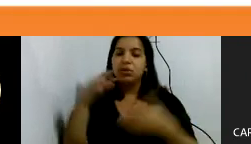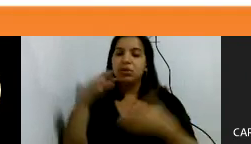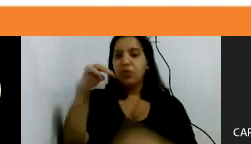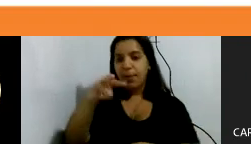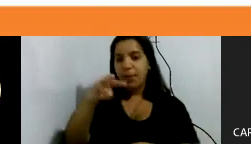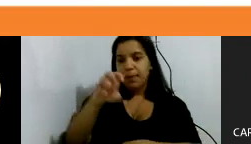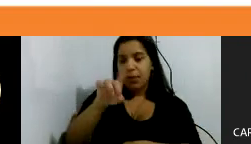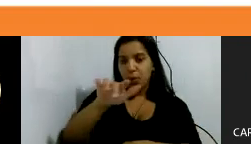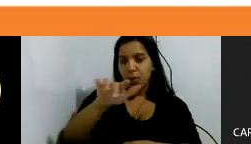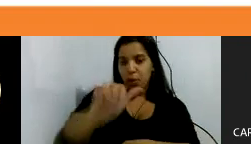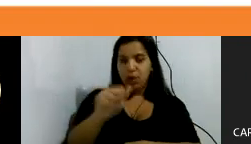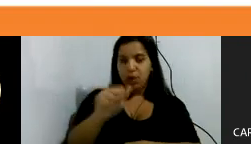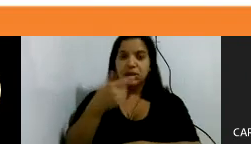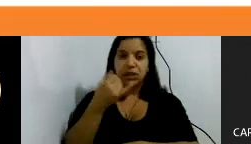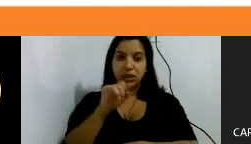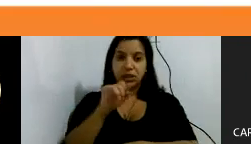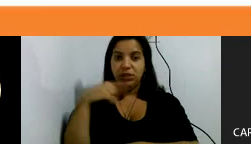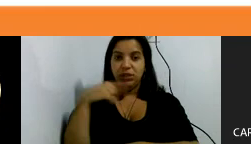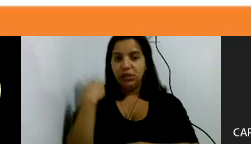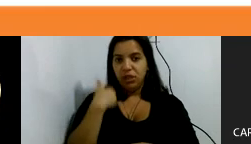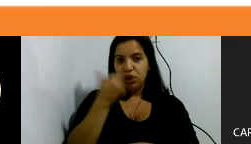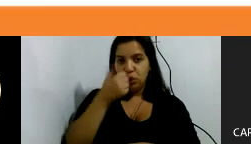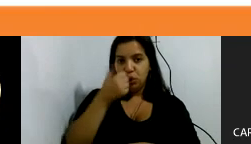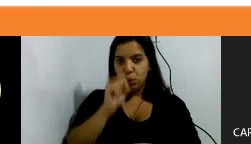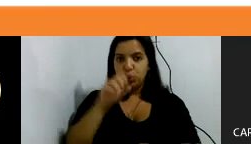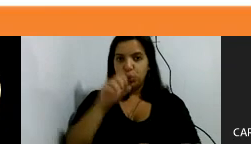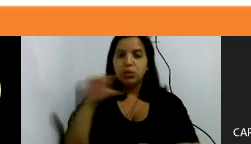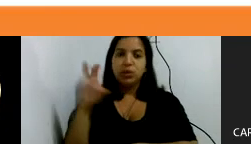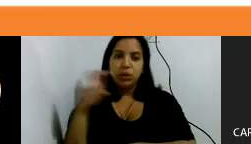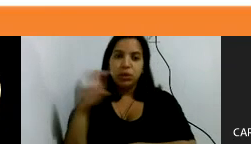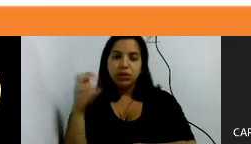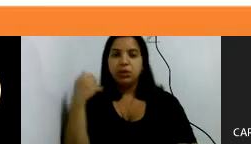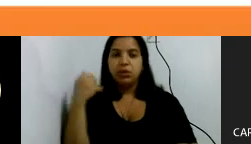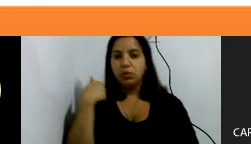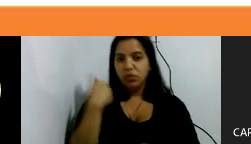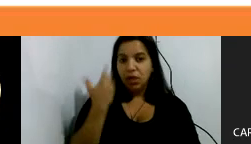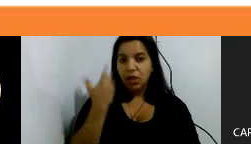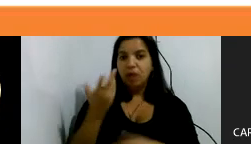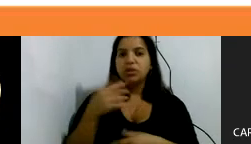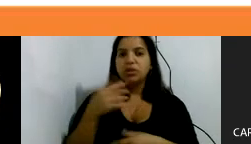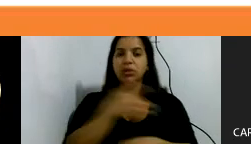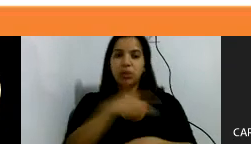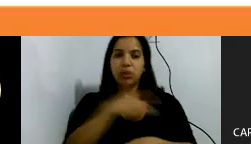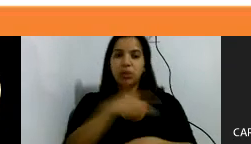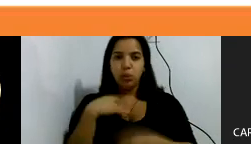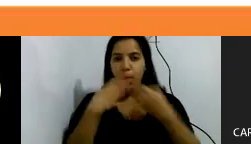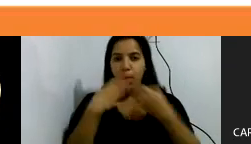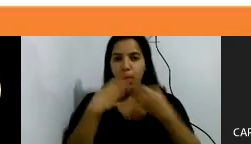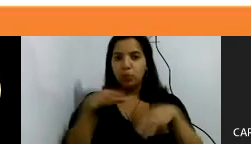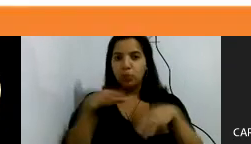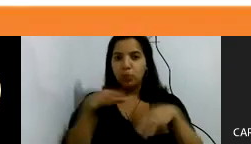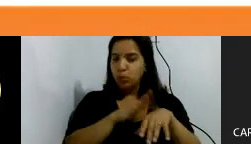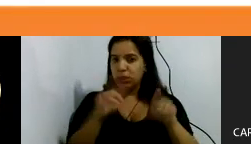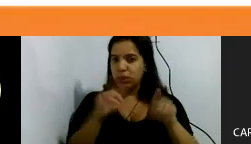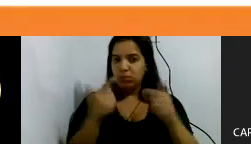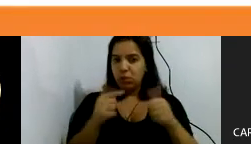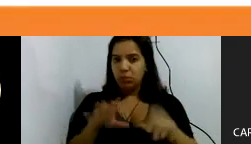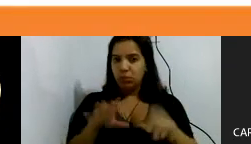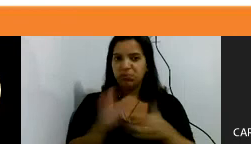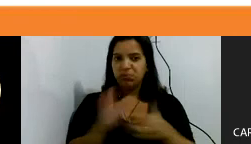óssea. Então, se você tem entre 18 e 55 anos, tem um bom estado geral de saúde, não tem nenhuma doença infecciosa ou